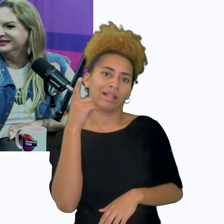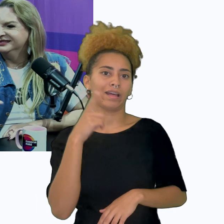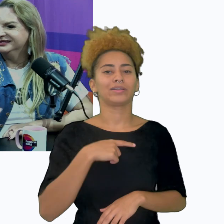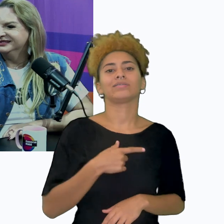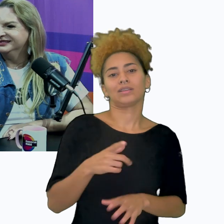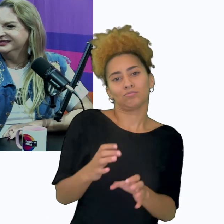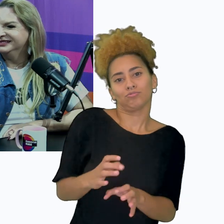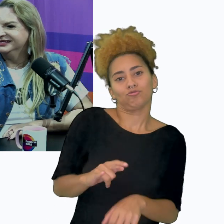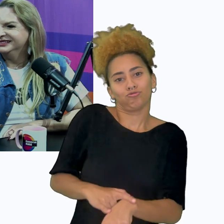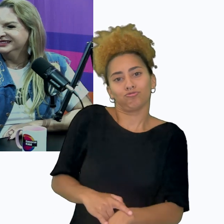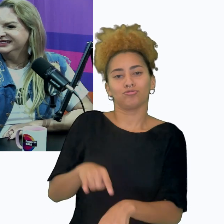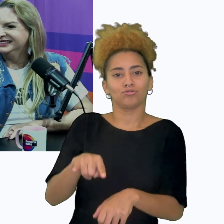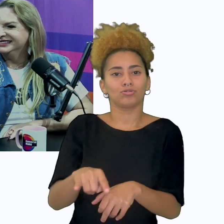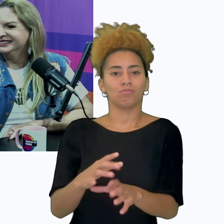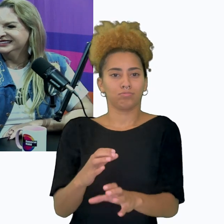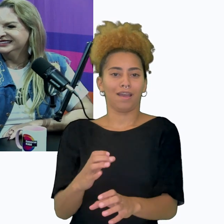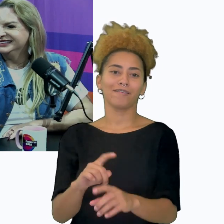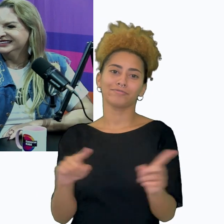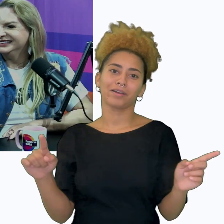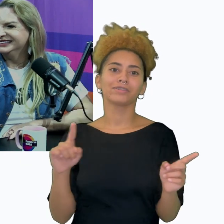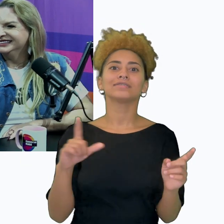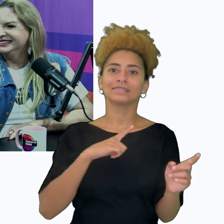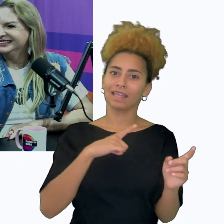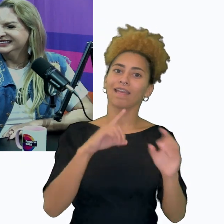bem que eu mijava na garrafa, mas eu tinha um ar-condicionado.